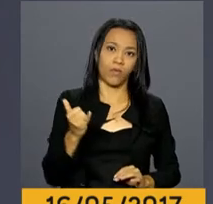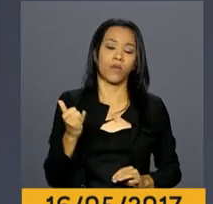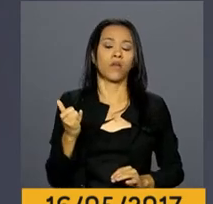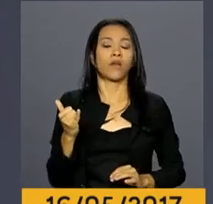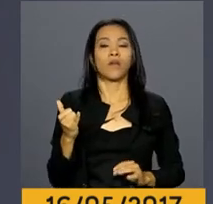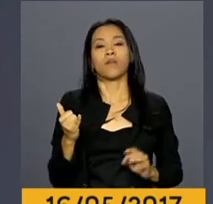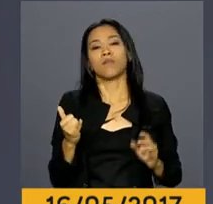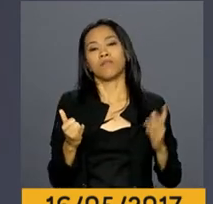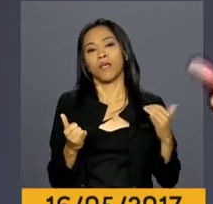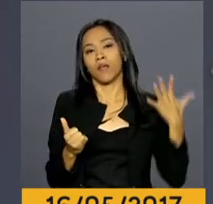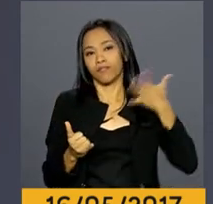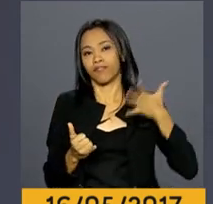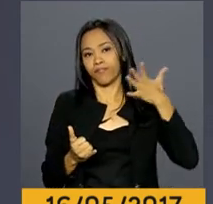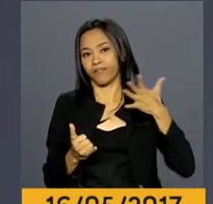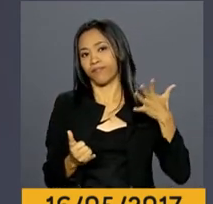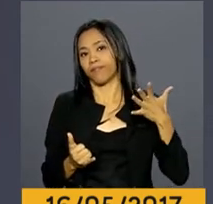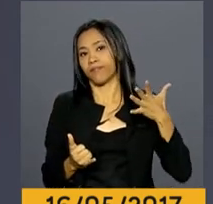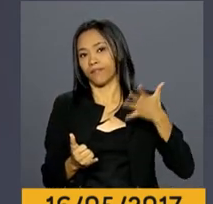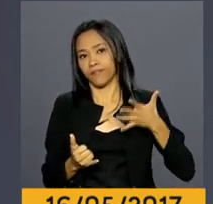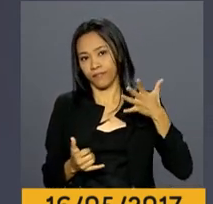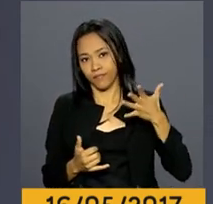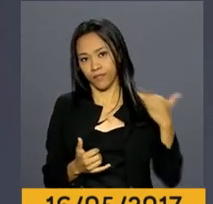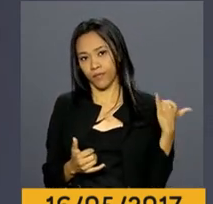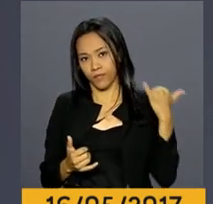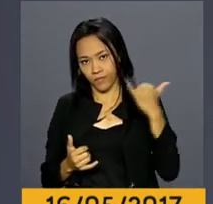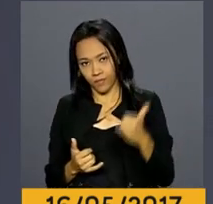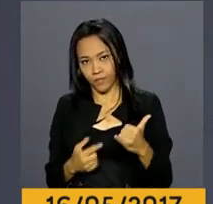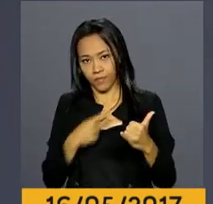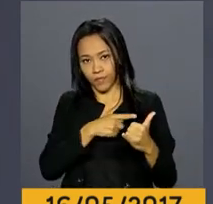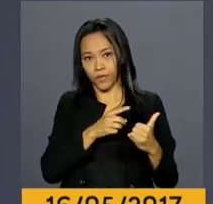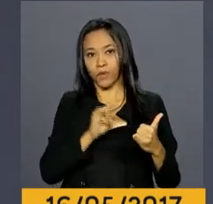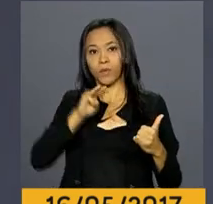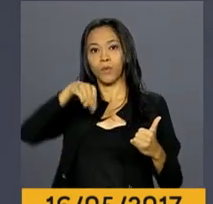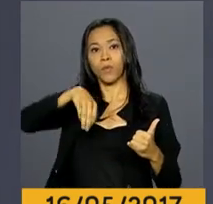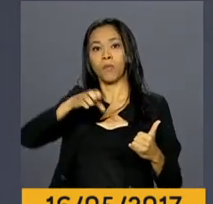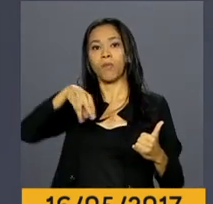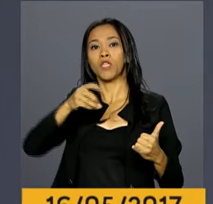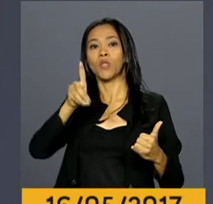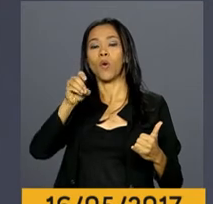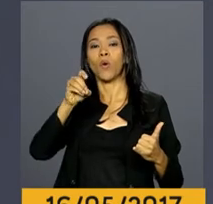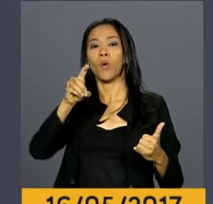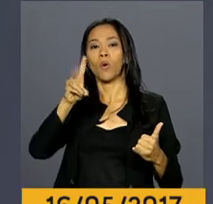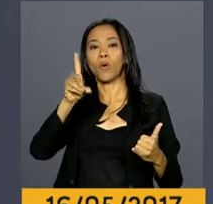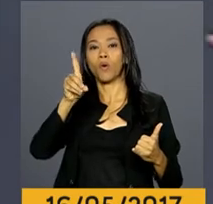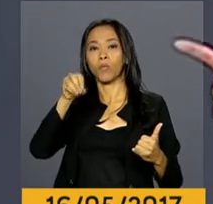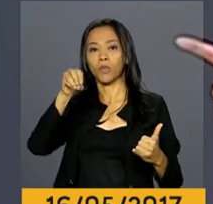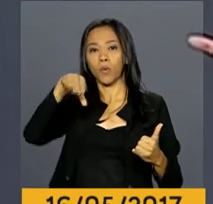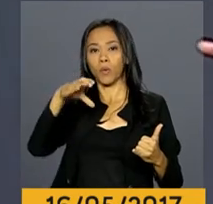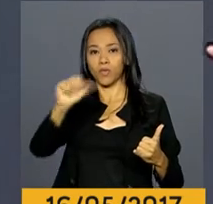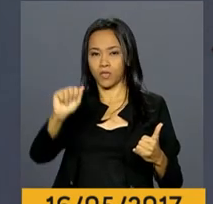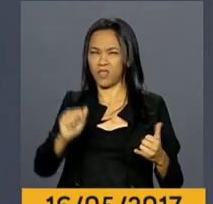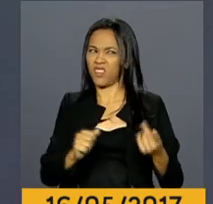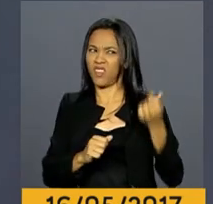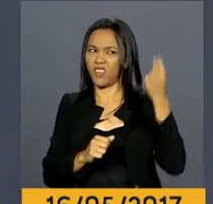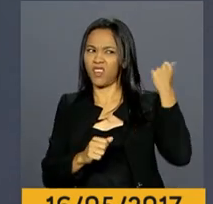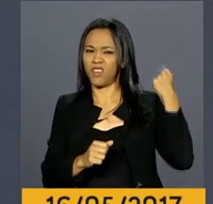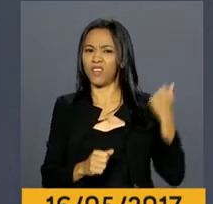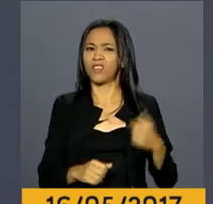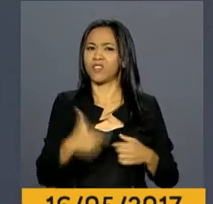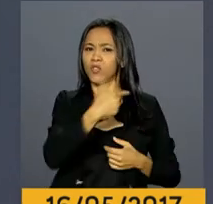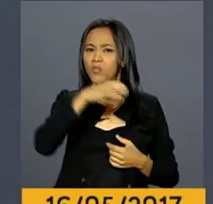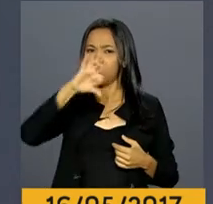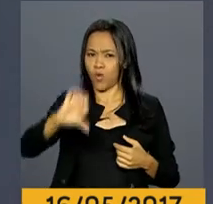fala pela notícia do Mendonça Filho, né? De que desde 2009, né, Mendonça, que não